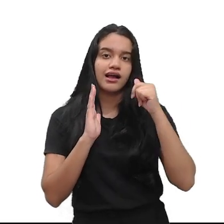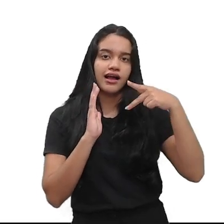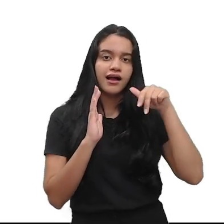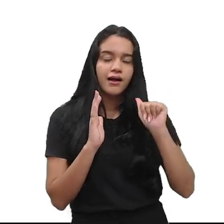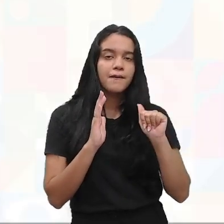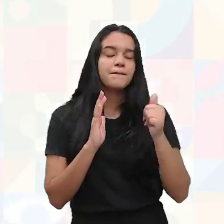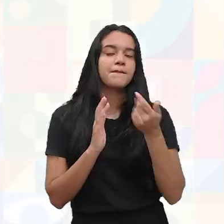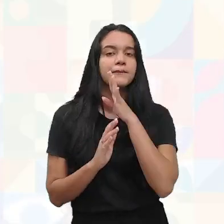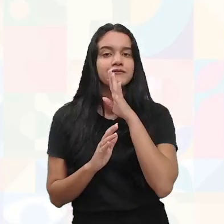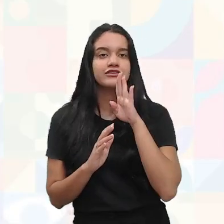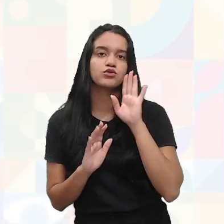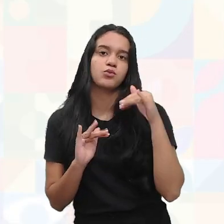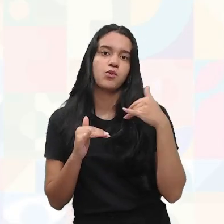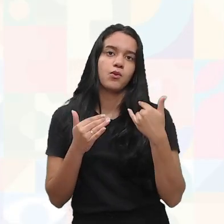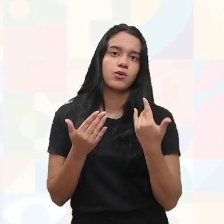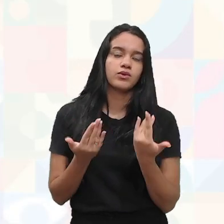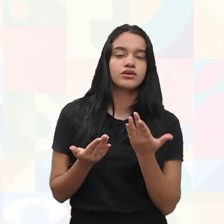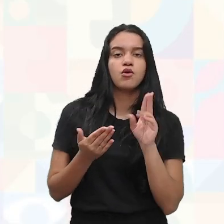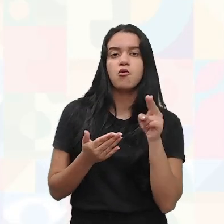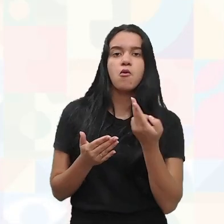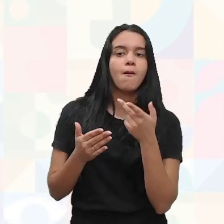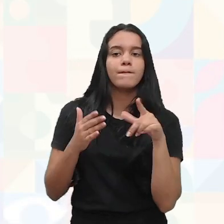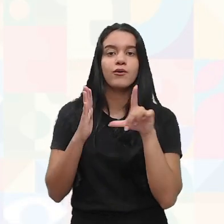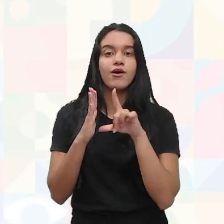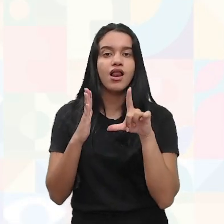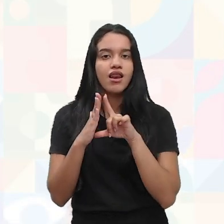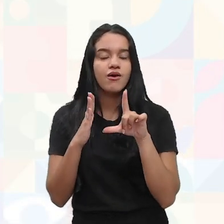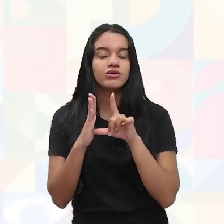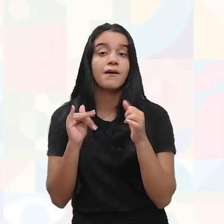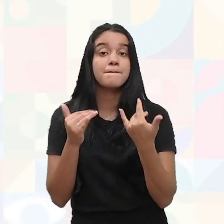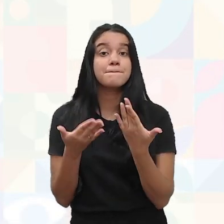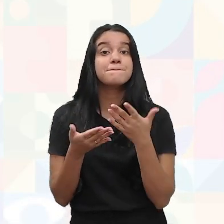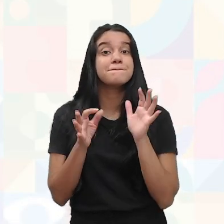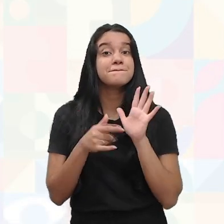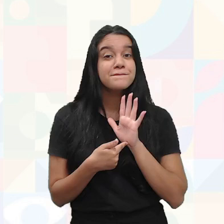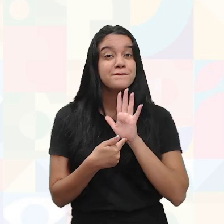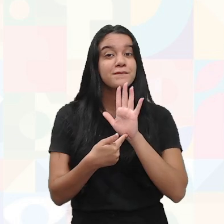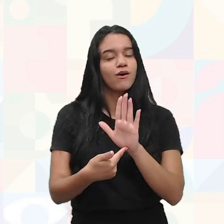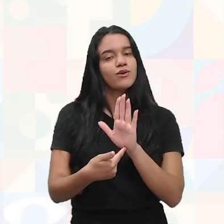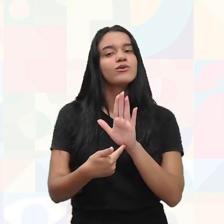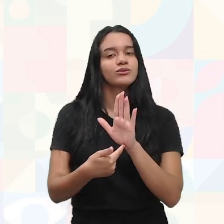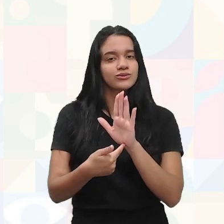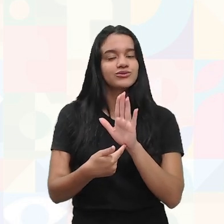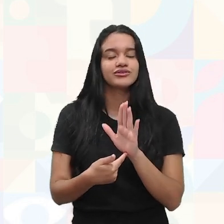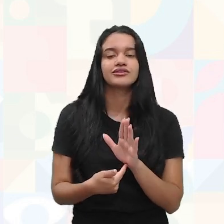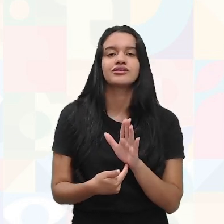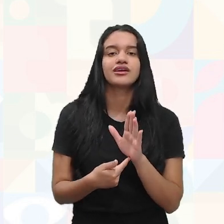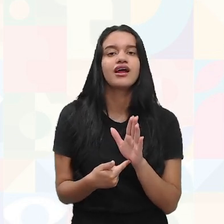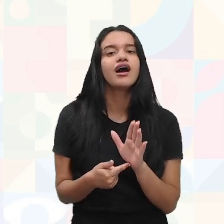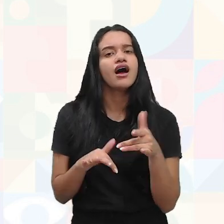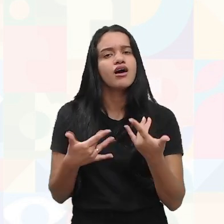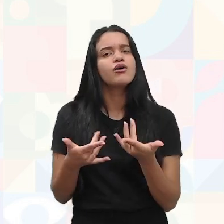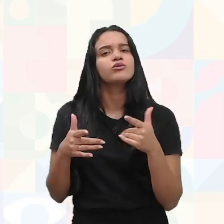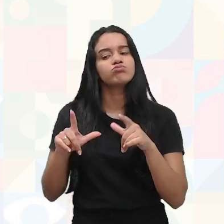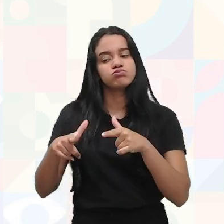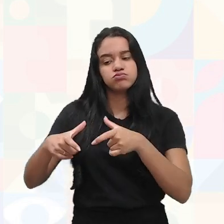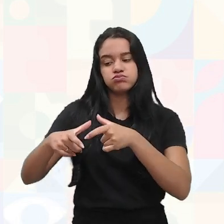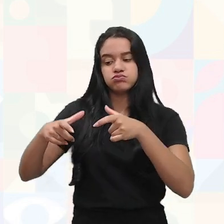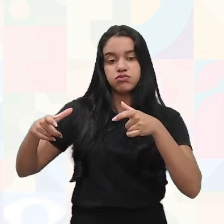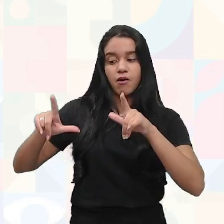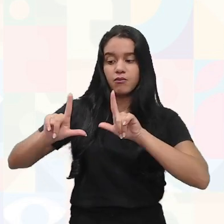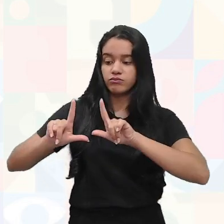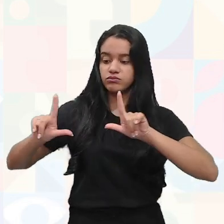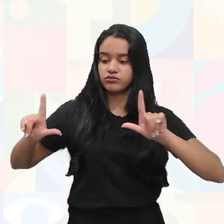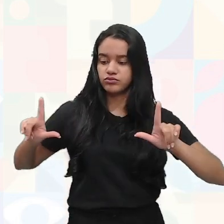loja, ele já vai fornecer ali um tamanho ideal e adequado para aquela capa de Facebook, com vários modelos